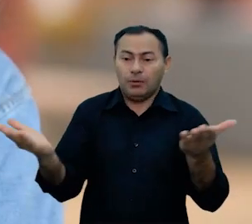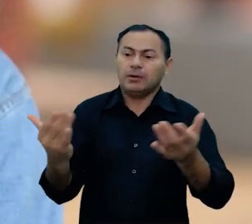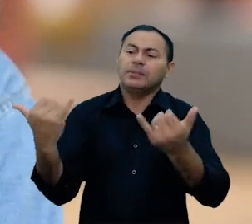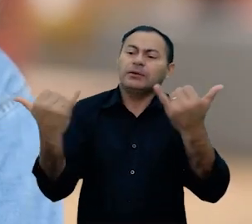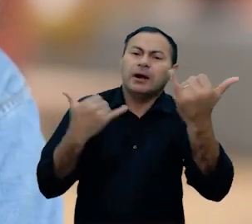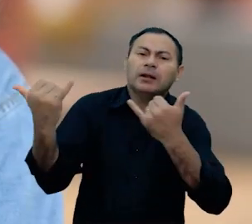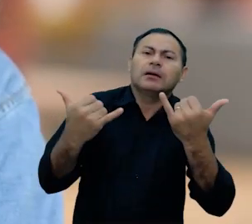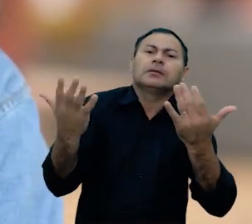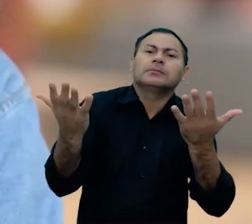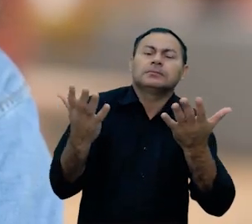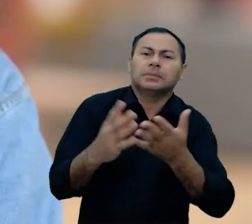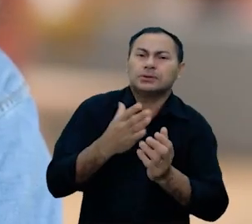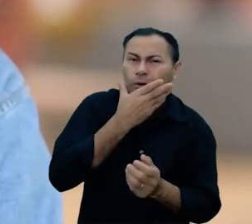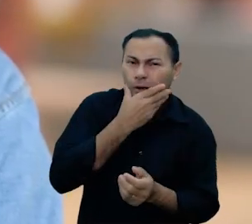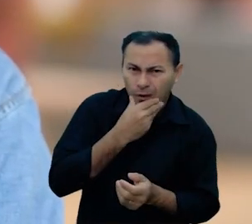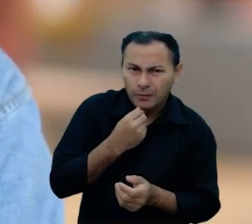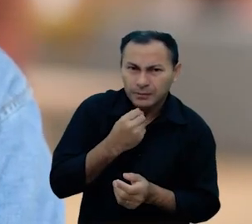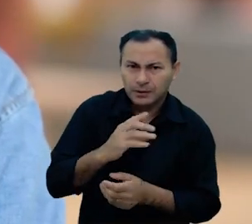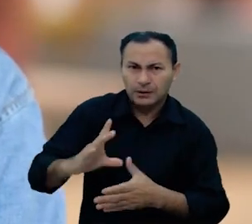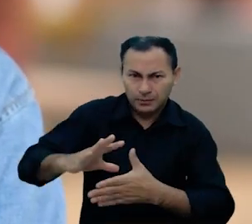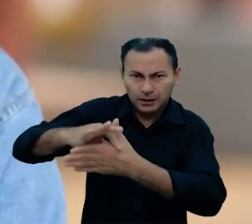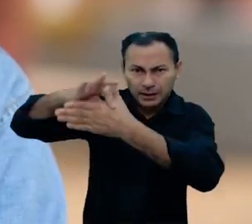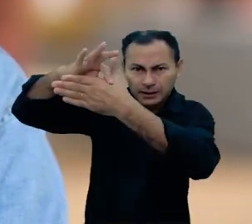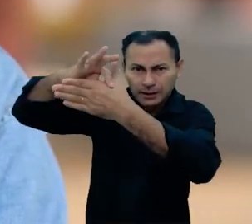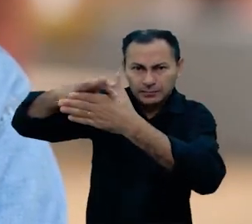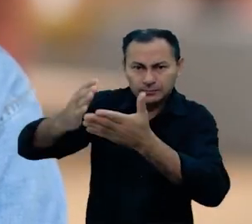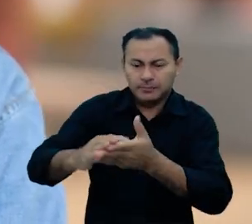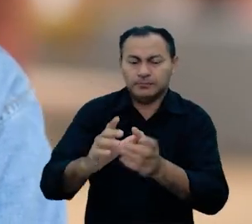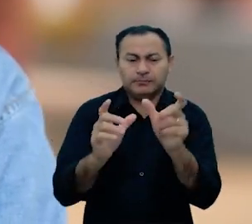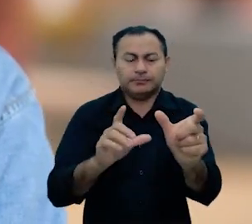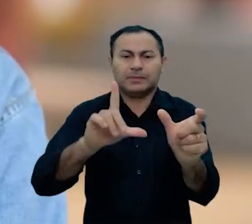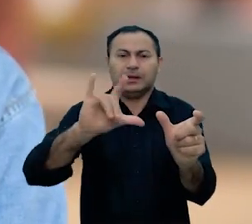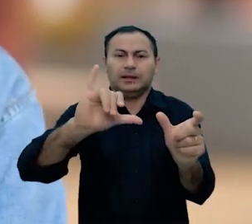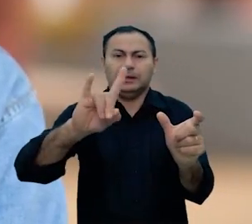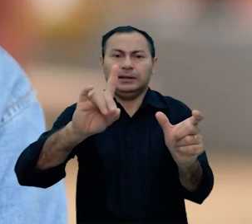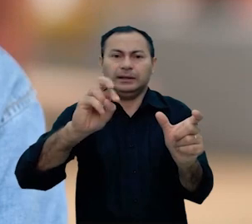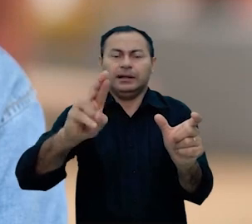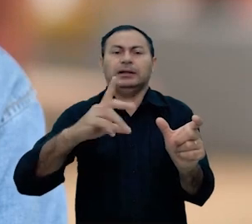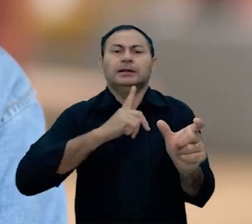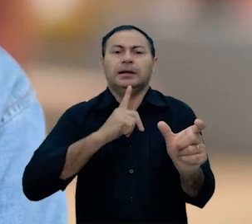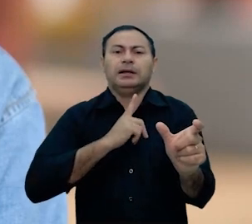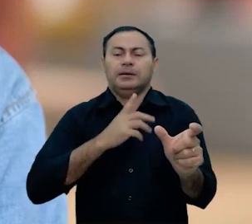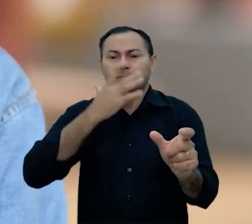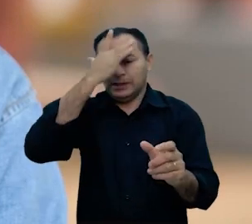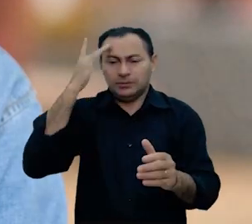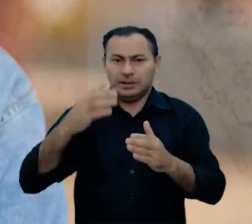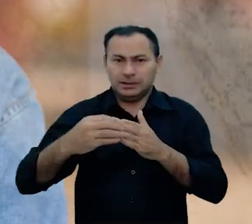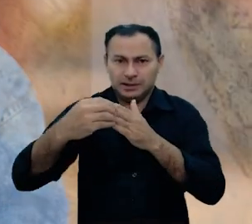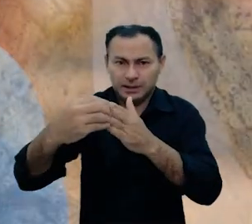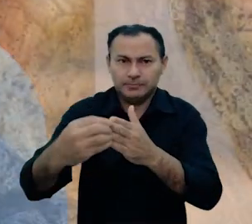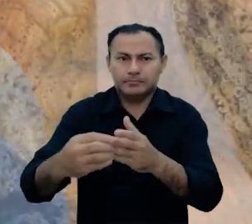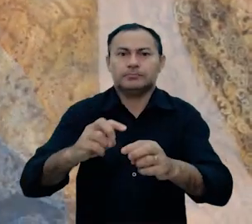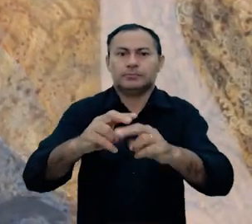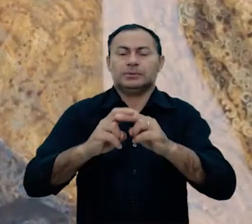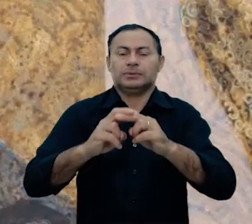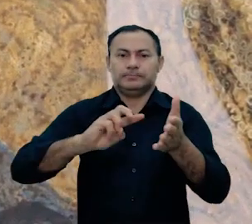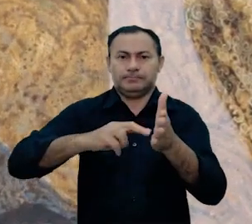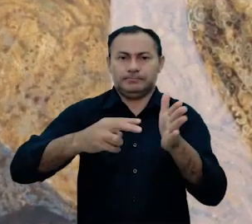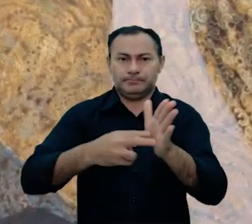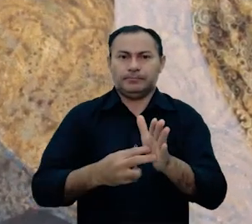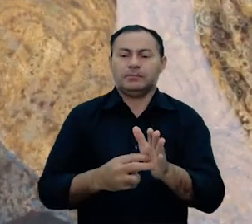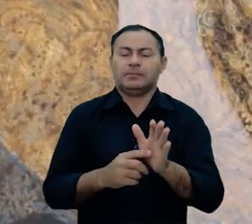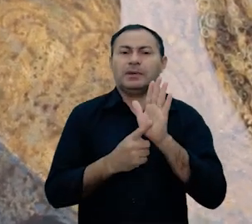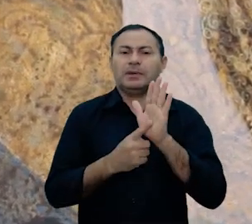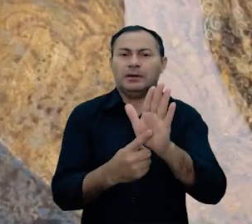Agora me digam, esse homem não era um líder? A palavra líder significa ter seguidores. Por essa